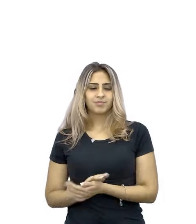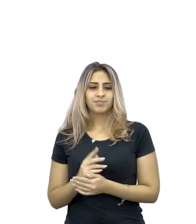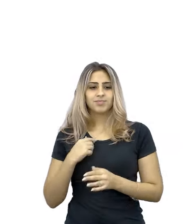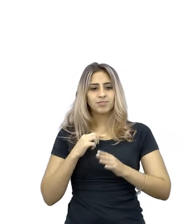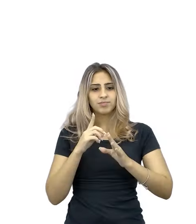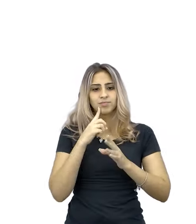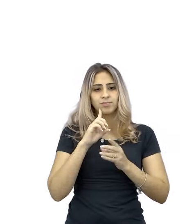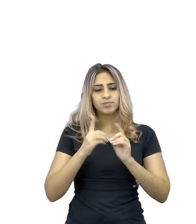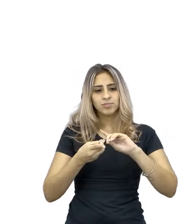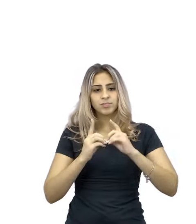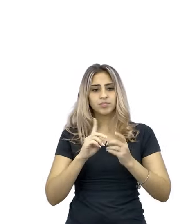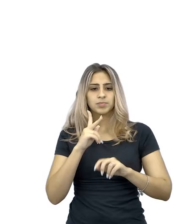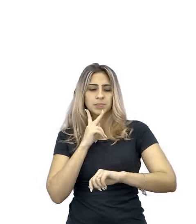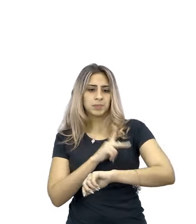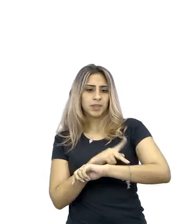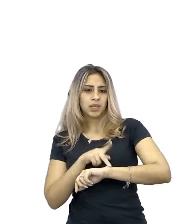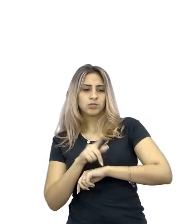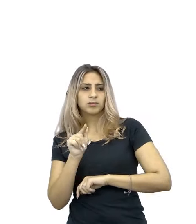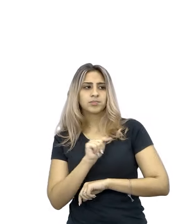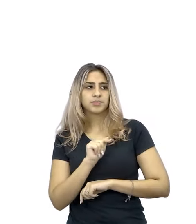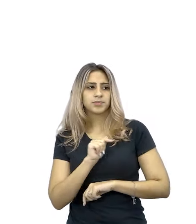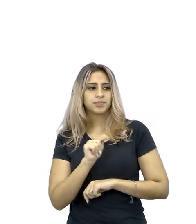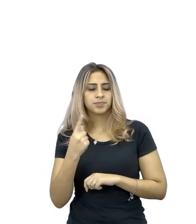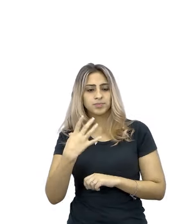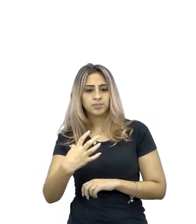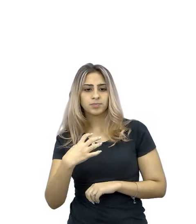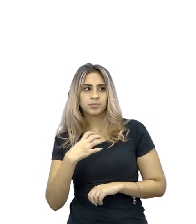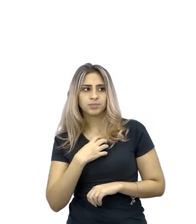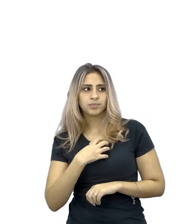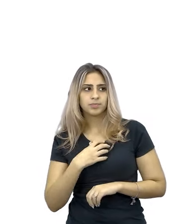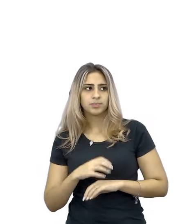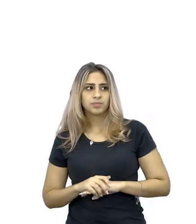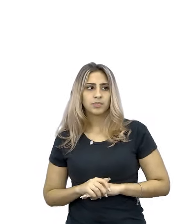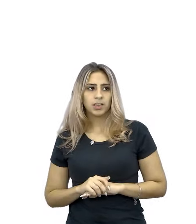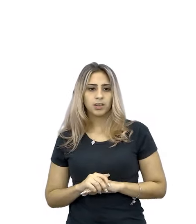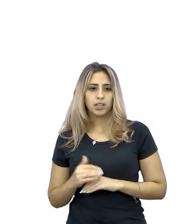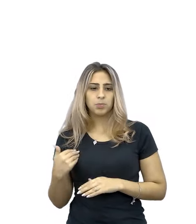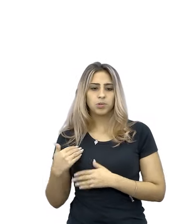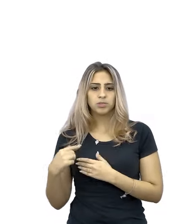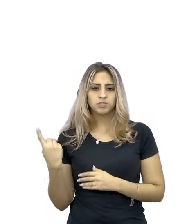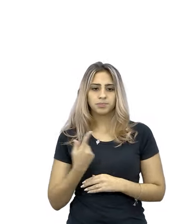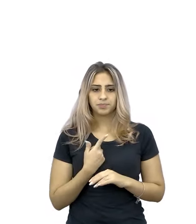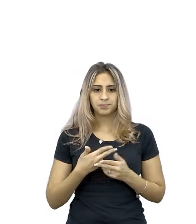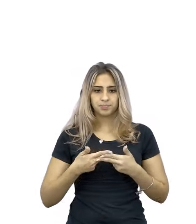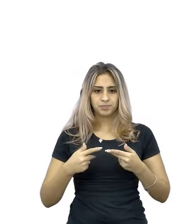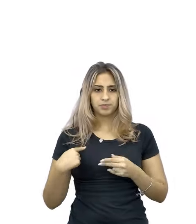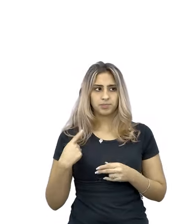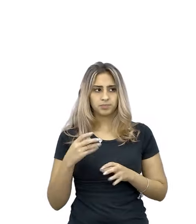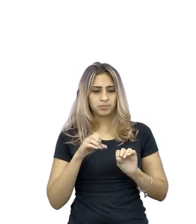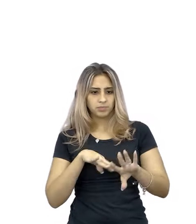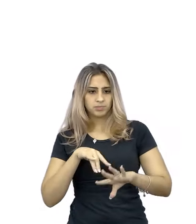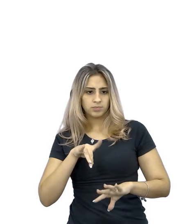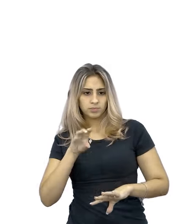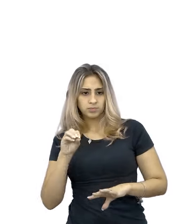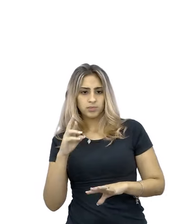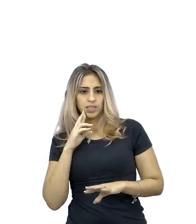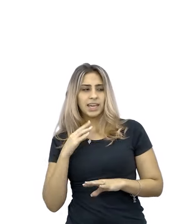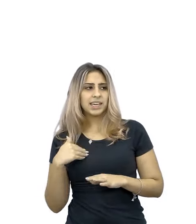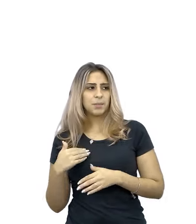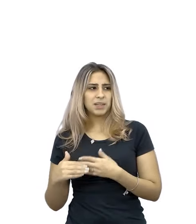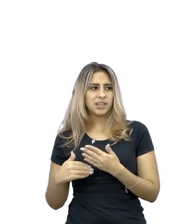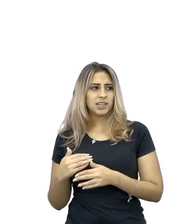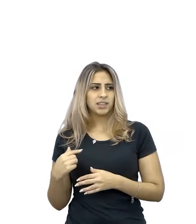estrutura didático-pedagógico em uma situação de aula, da situação 1, da primeira série do ensino médio, discutir a resolução